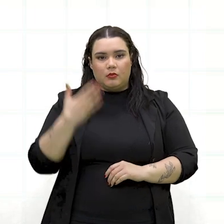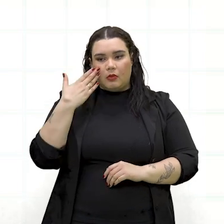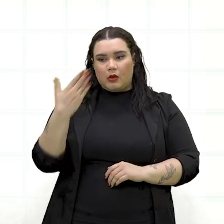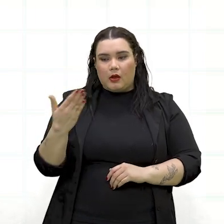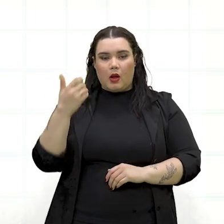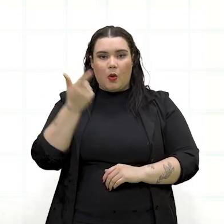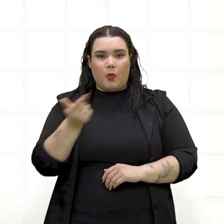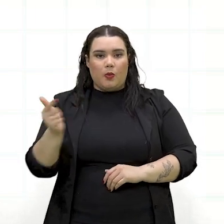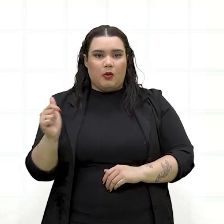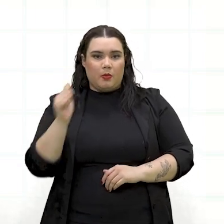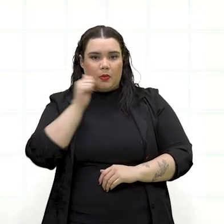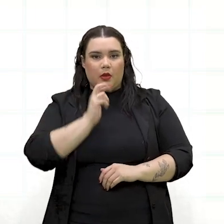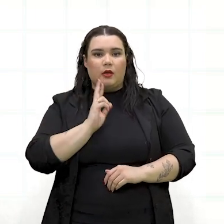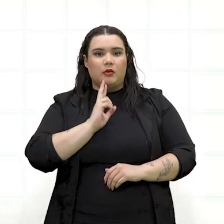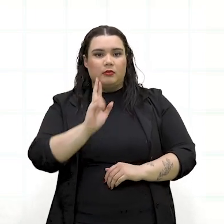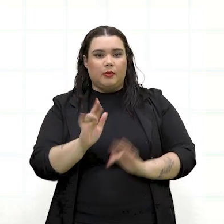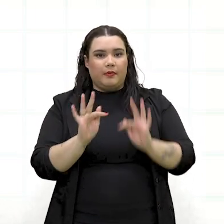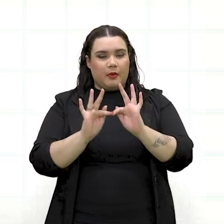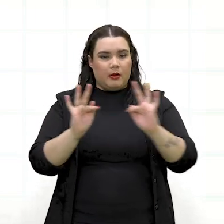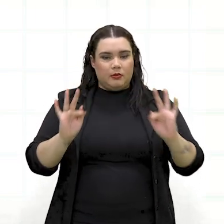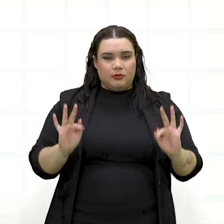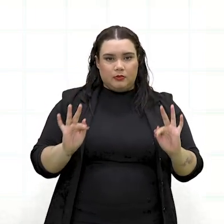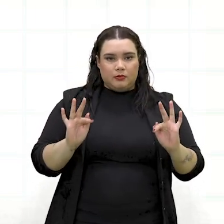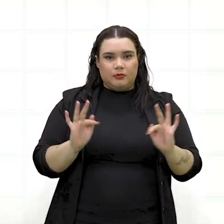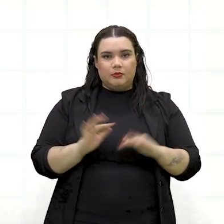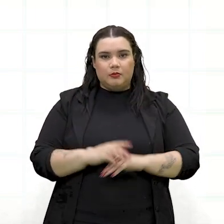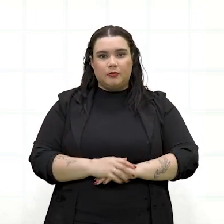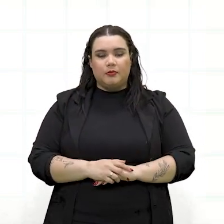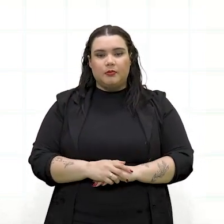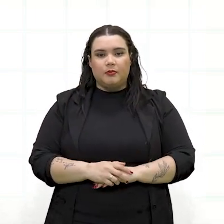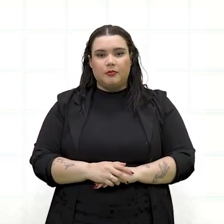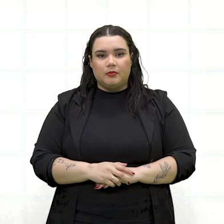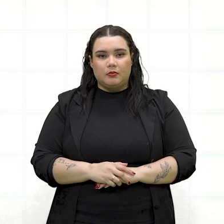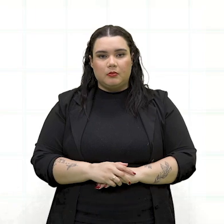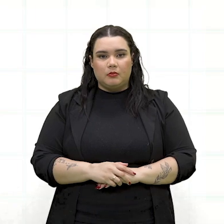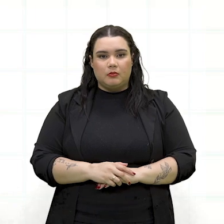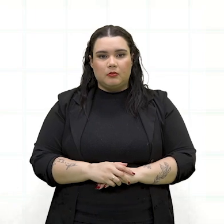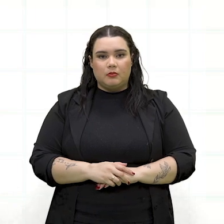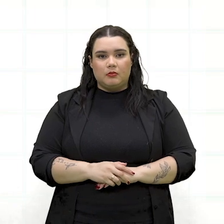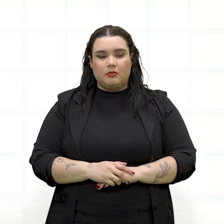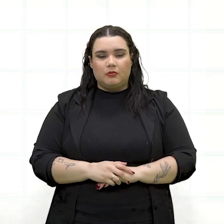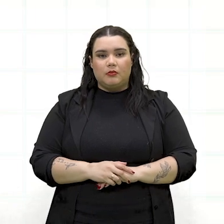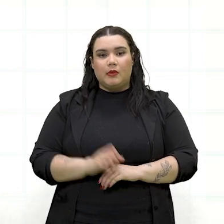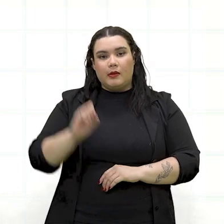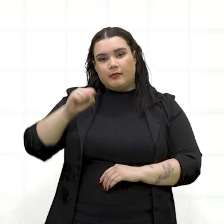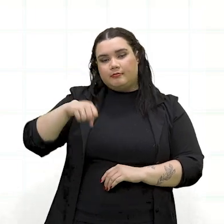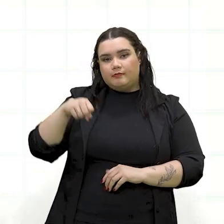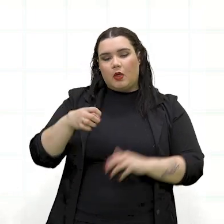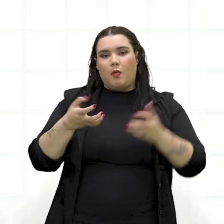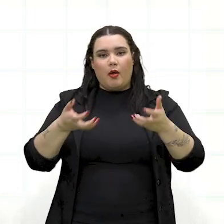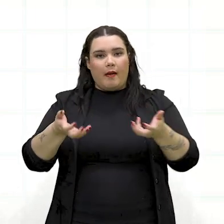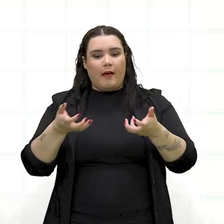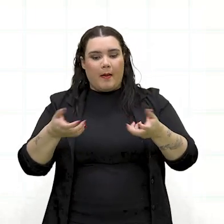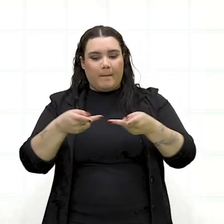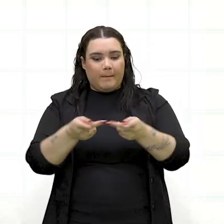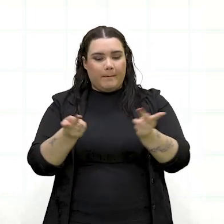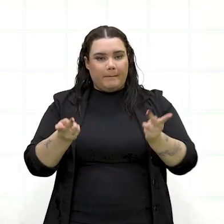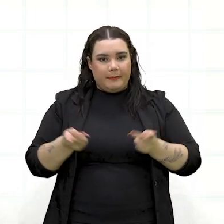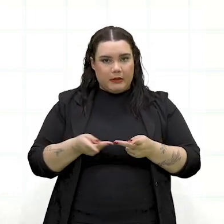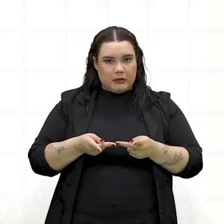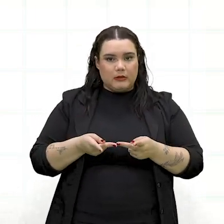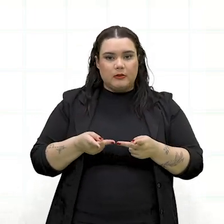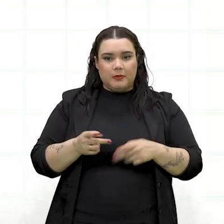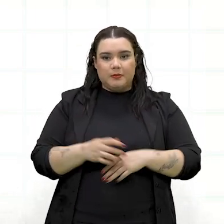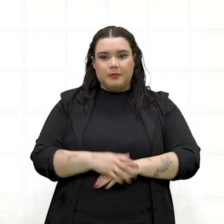fala assim. Yes, I want a pepperoni pizza. Sim, eu quero uma pizza de